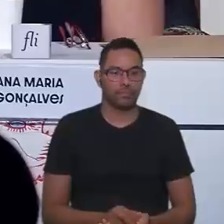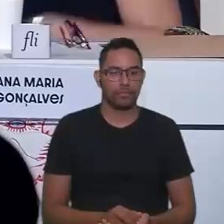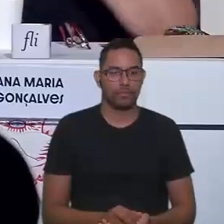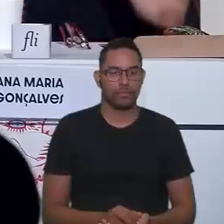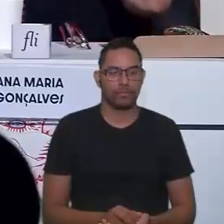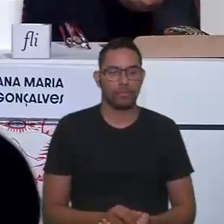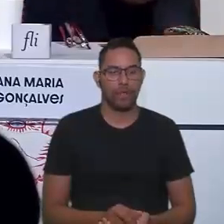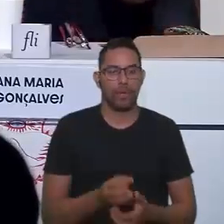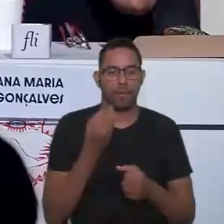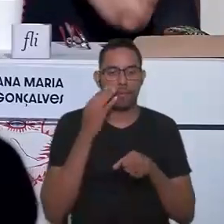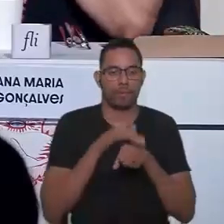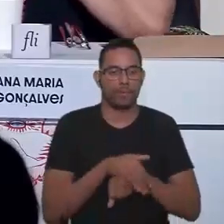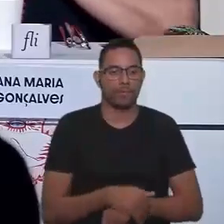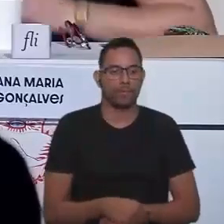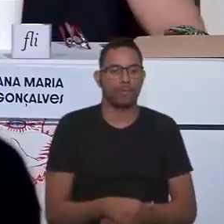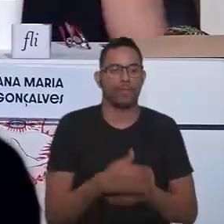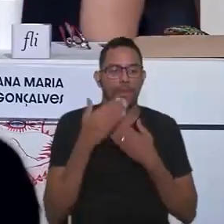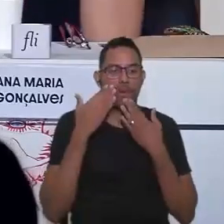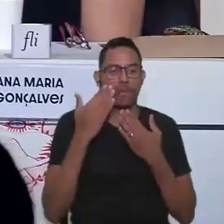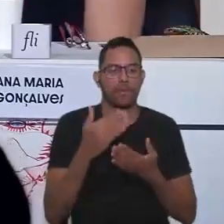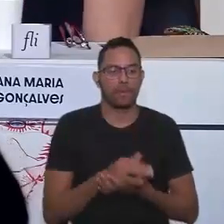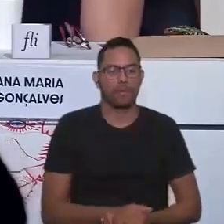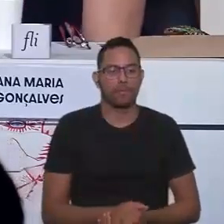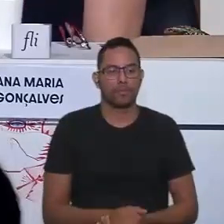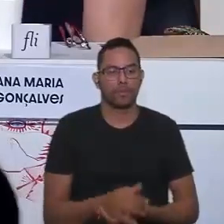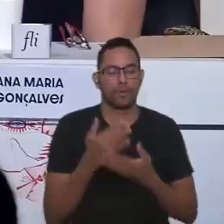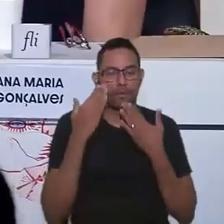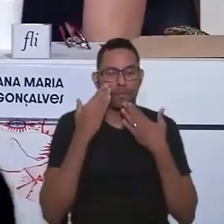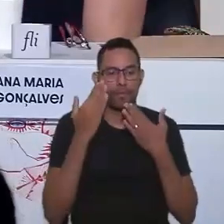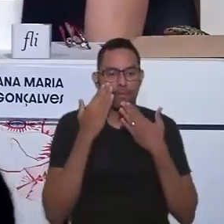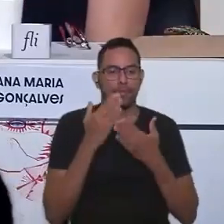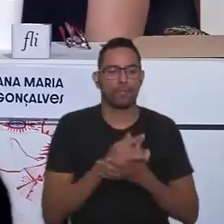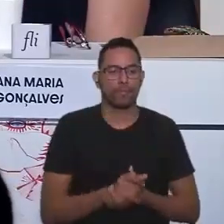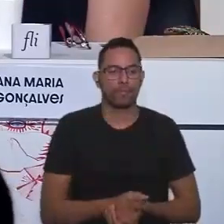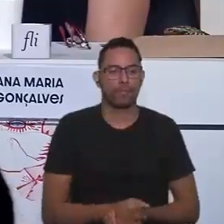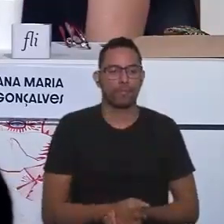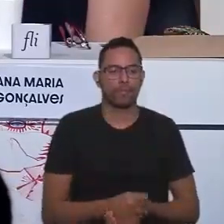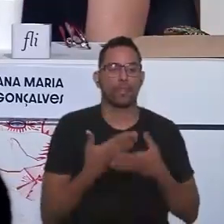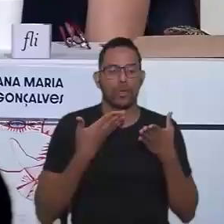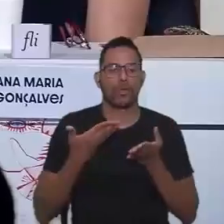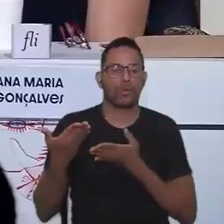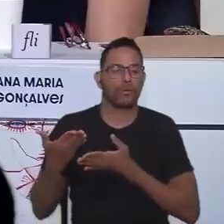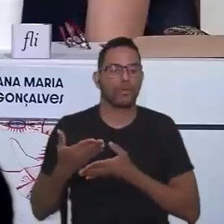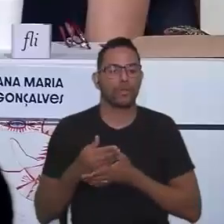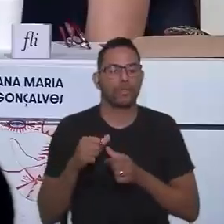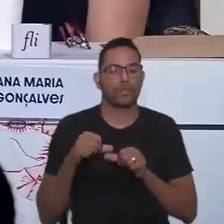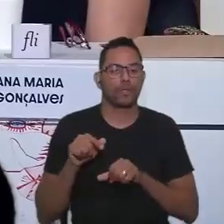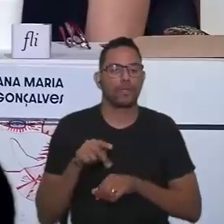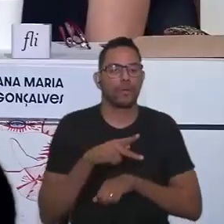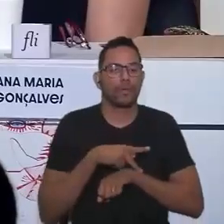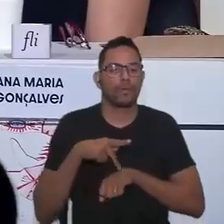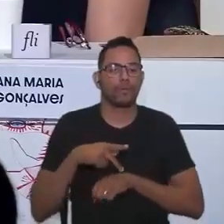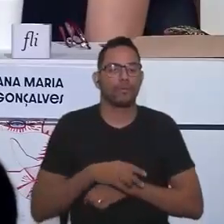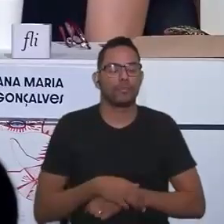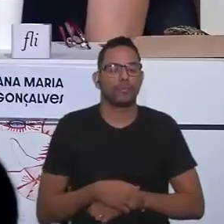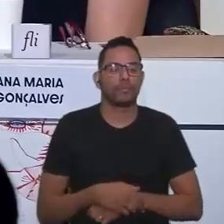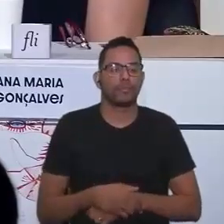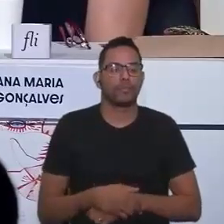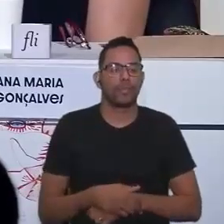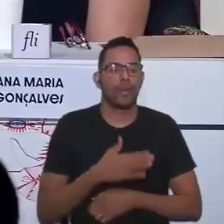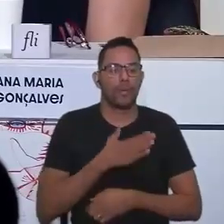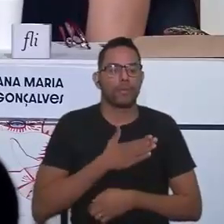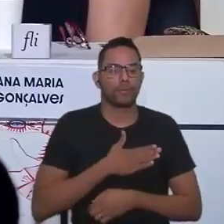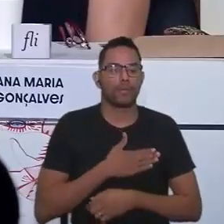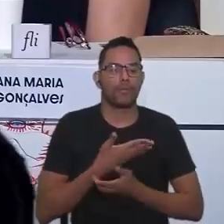Antes de mais, boa noite. Muito obrigado por me convidarem para estar aqui em Paracatu. É